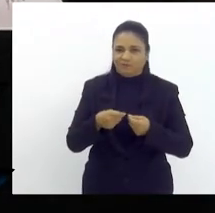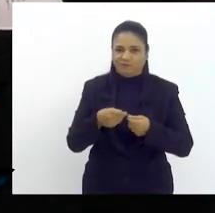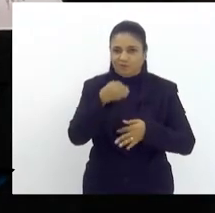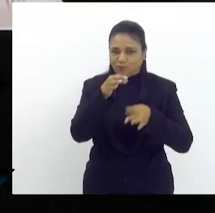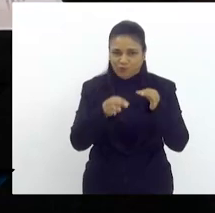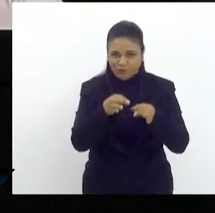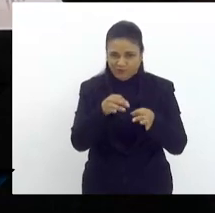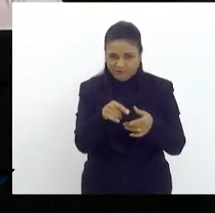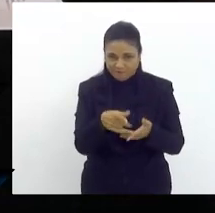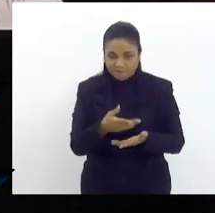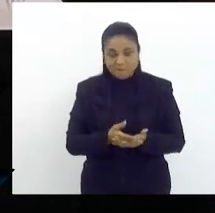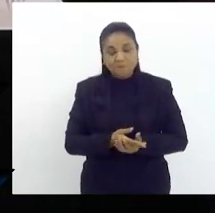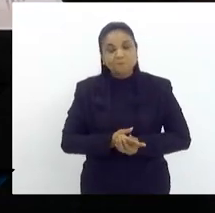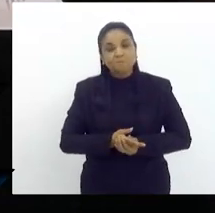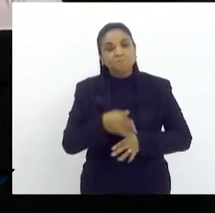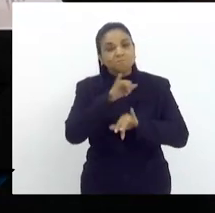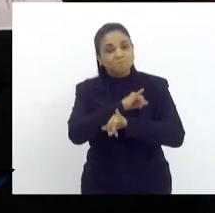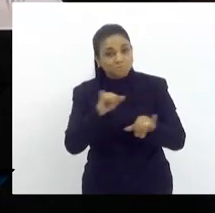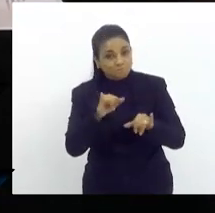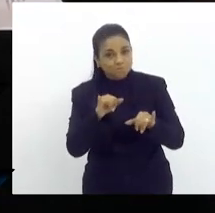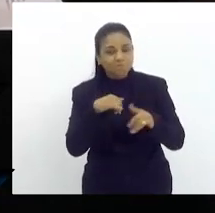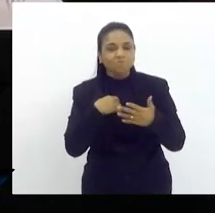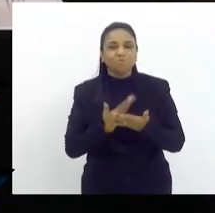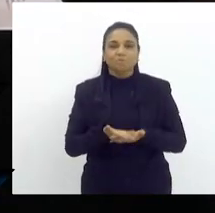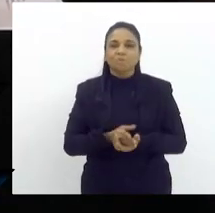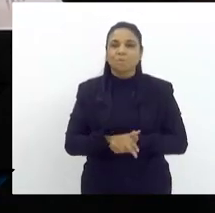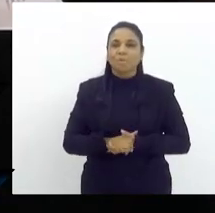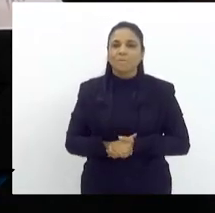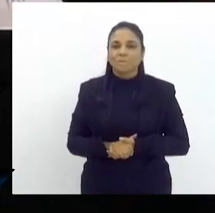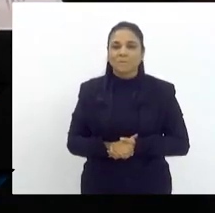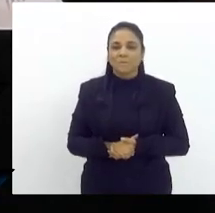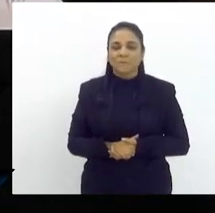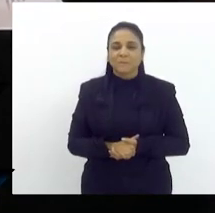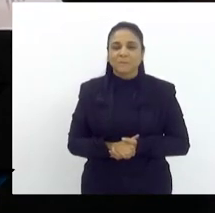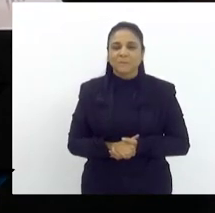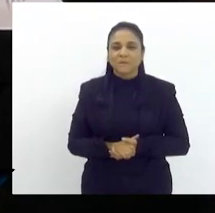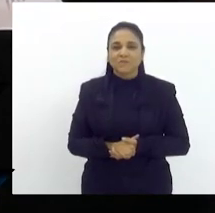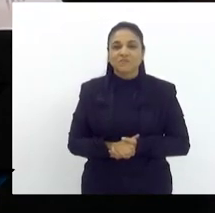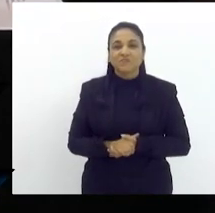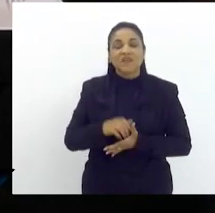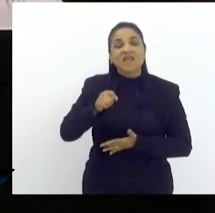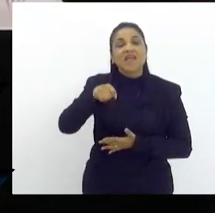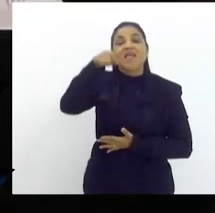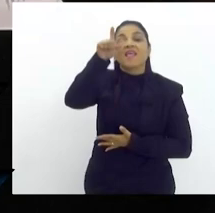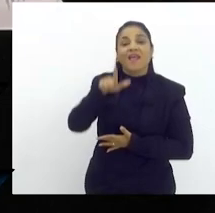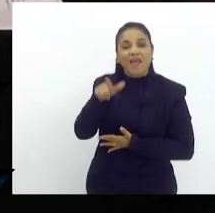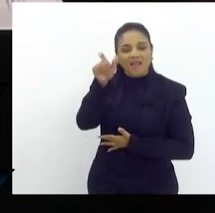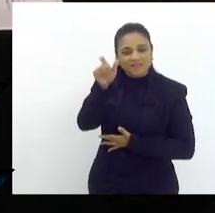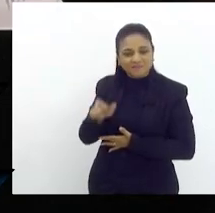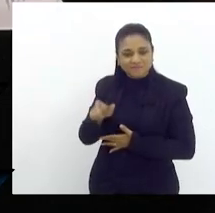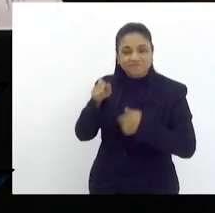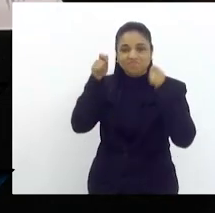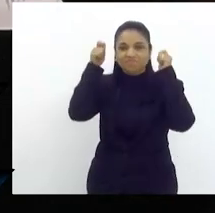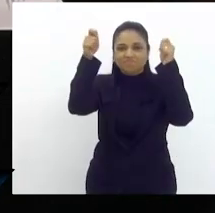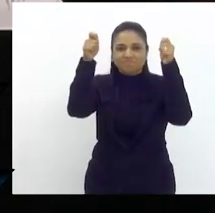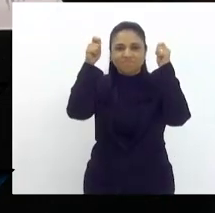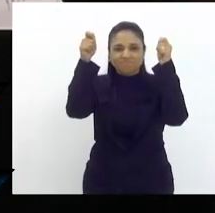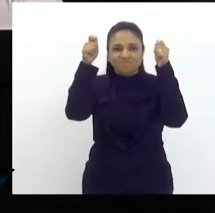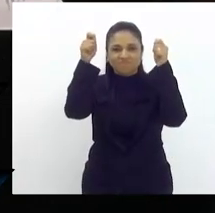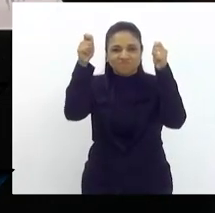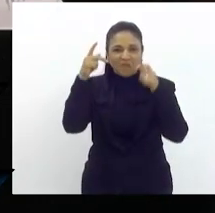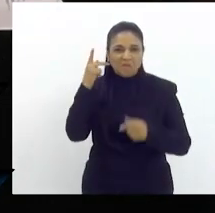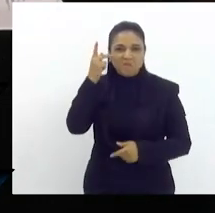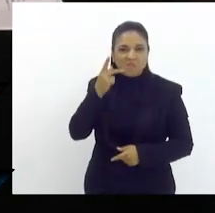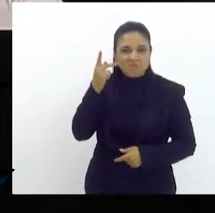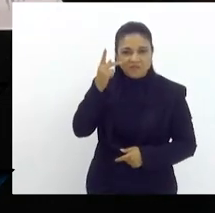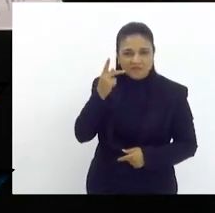diz o seguinte abre aspas quem se propõe a fazer manifestações políticas